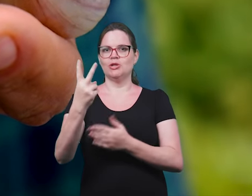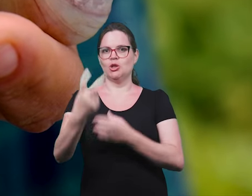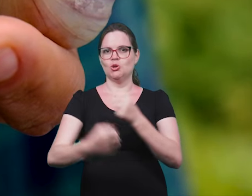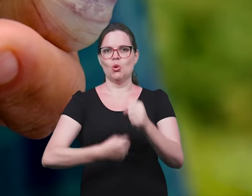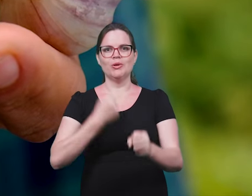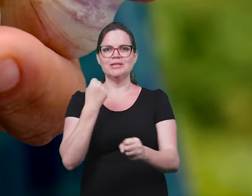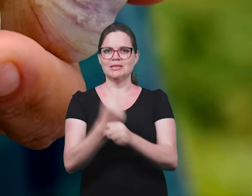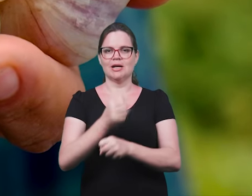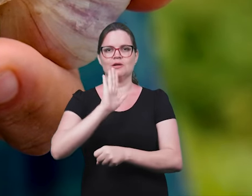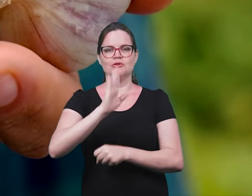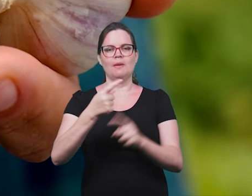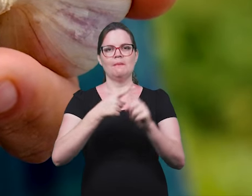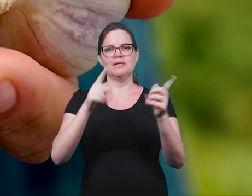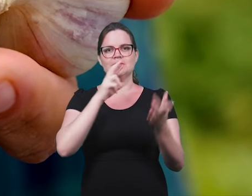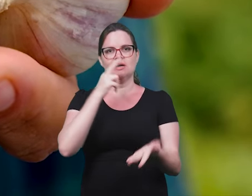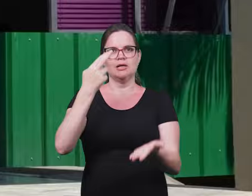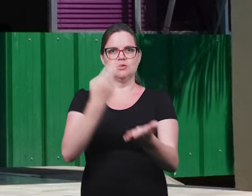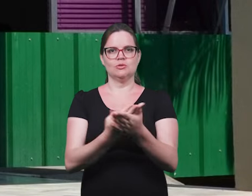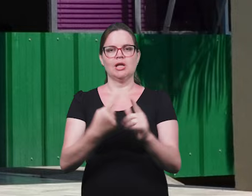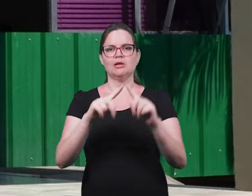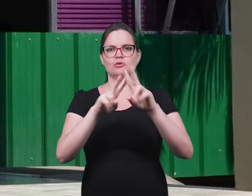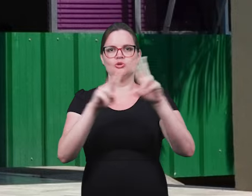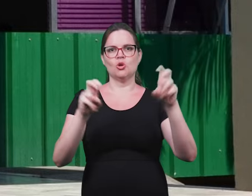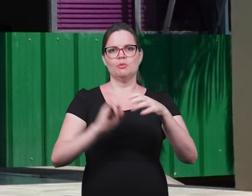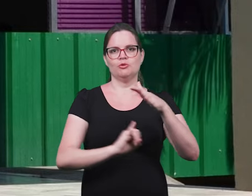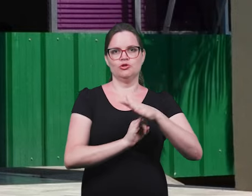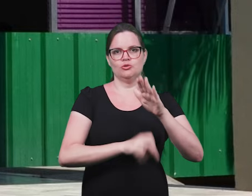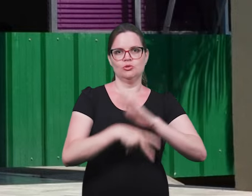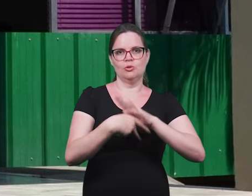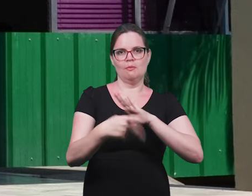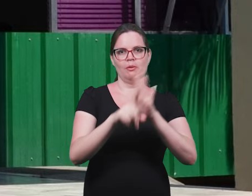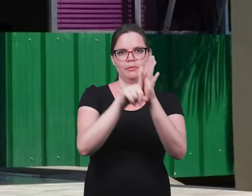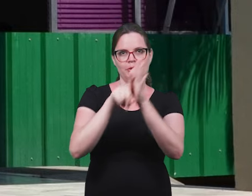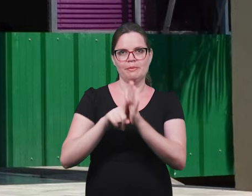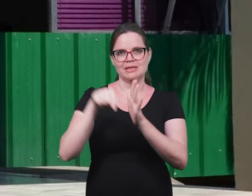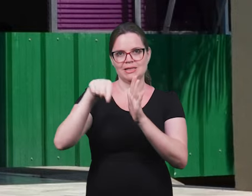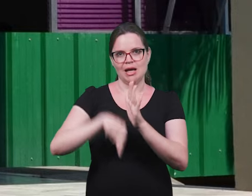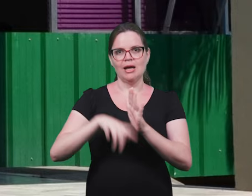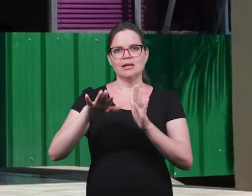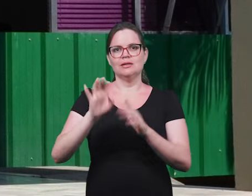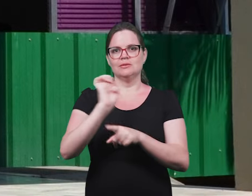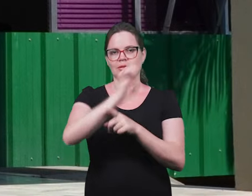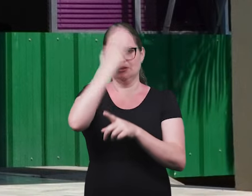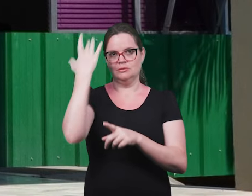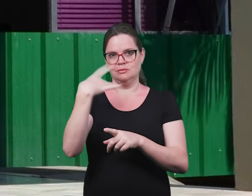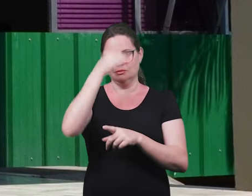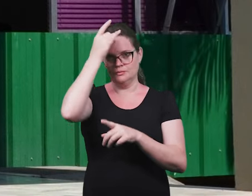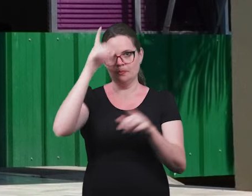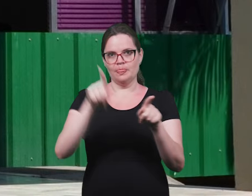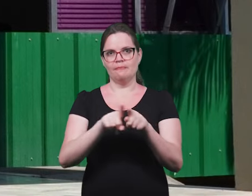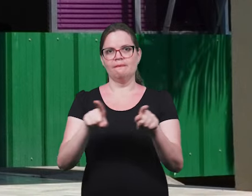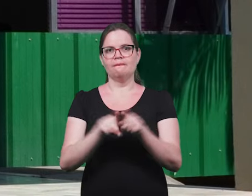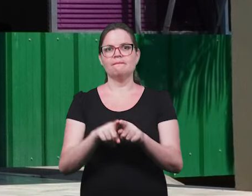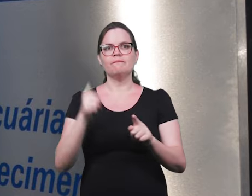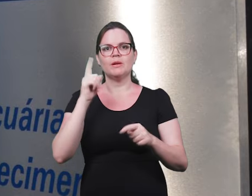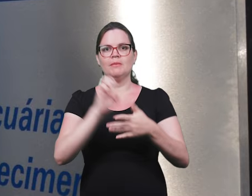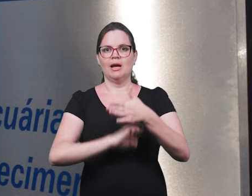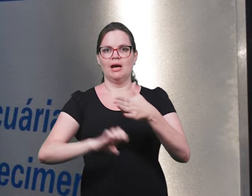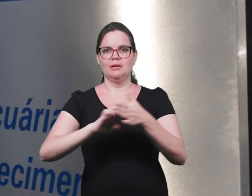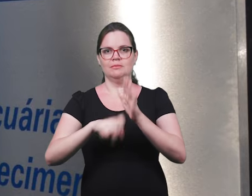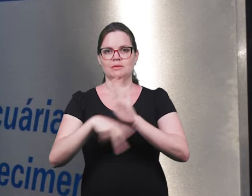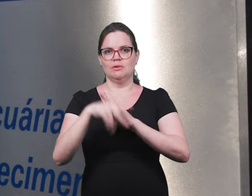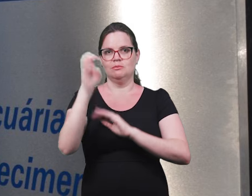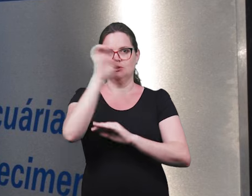é resultado de uma parceria entre o Instituto Capixaba de Pesquisa, Assistência Técnica e Extensão Rural, o INCAPER, e a